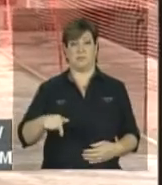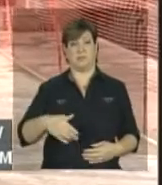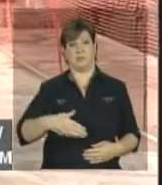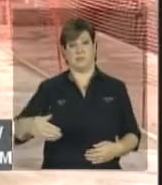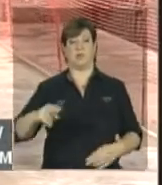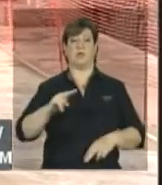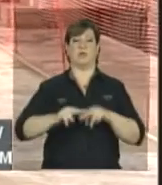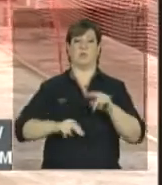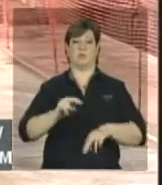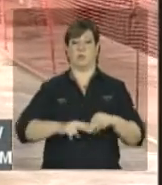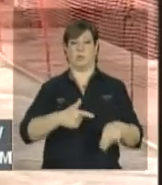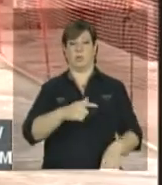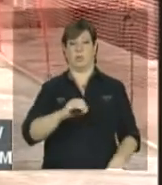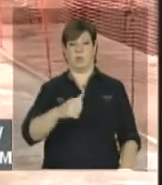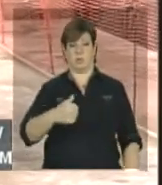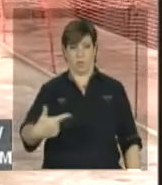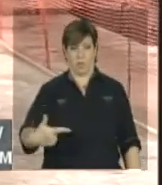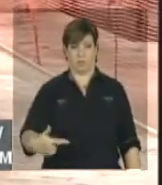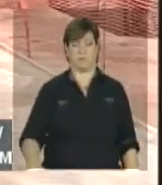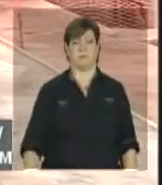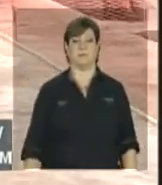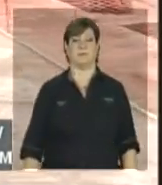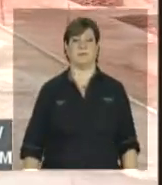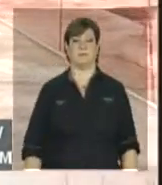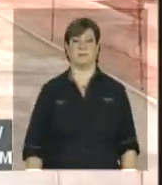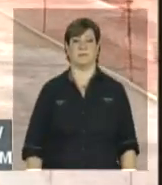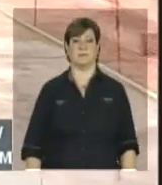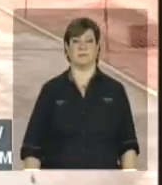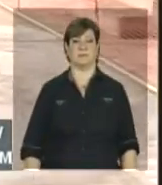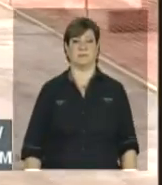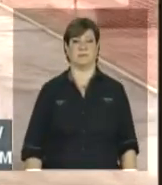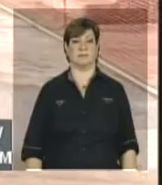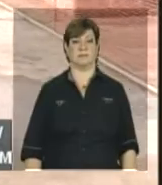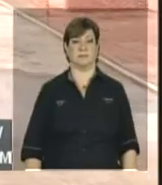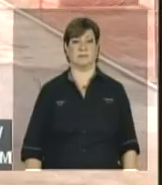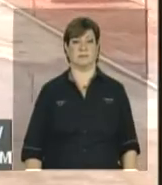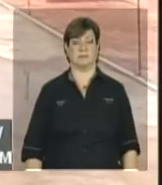agora, em junho de 2012.